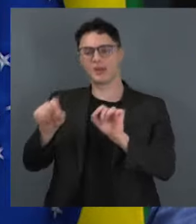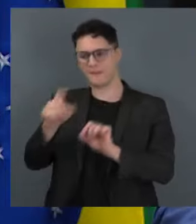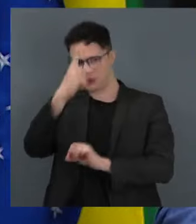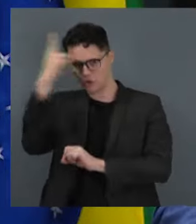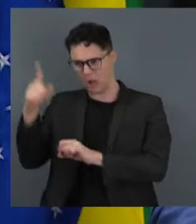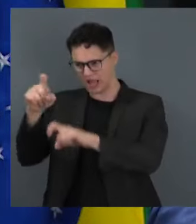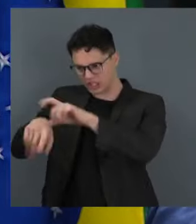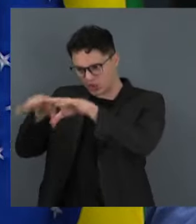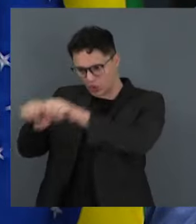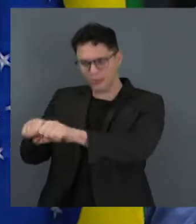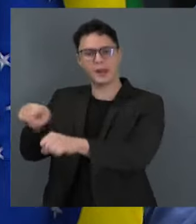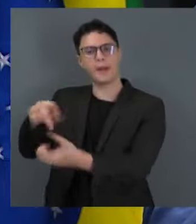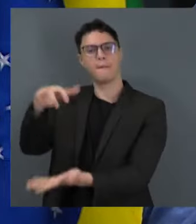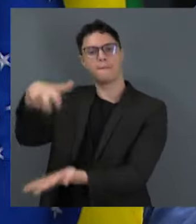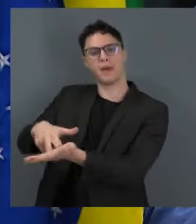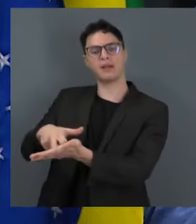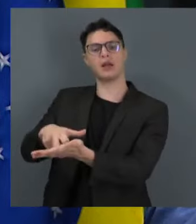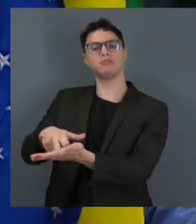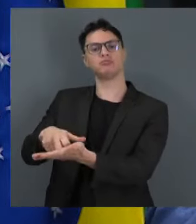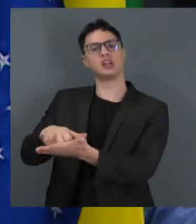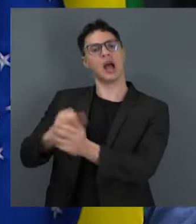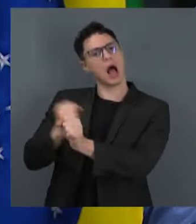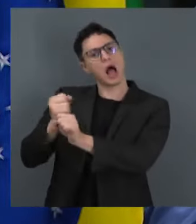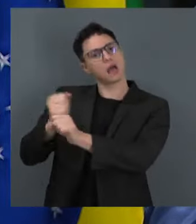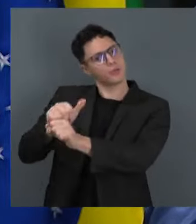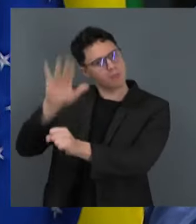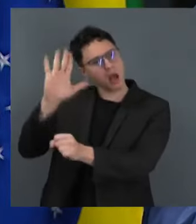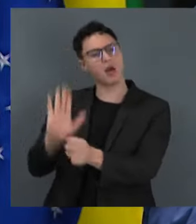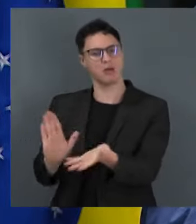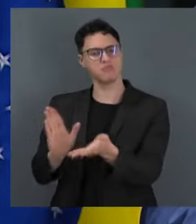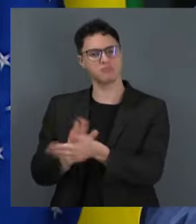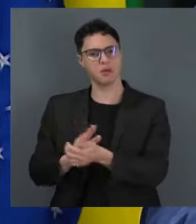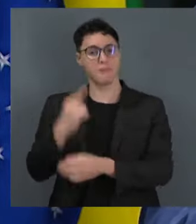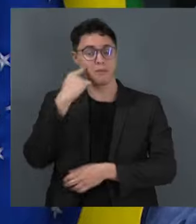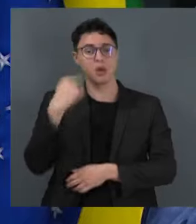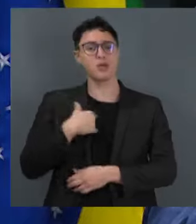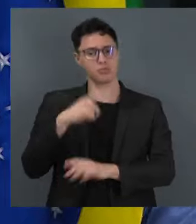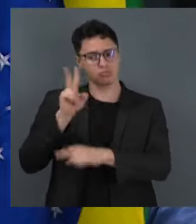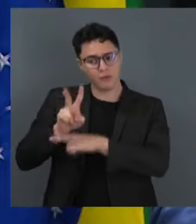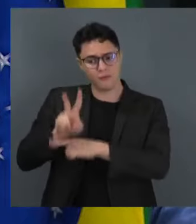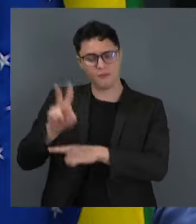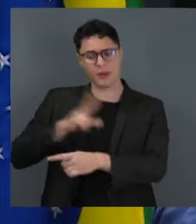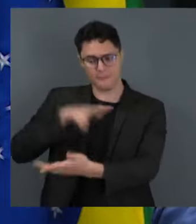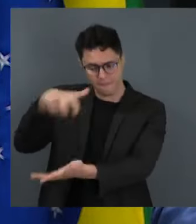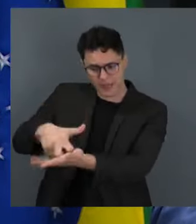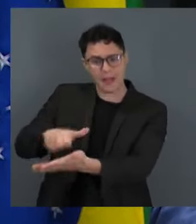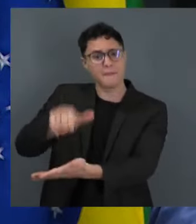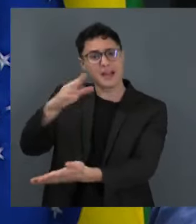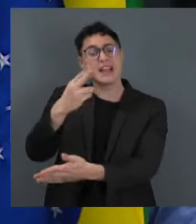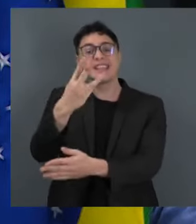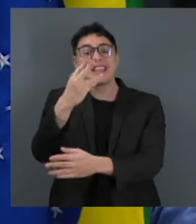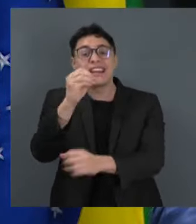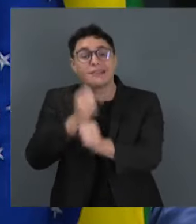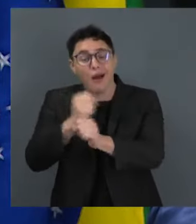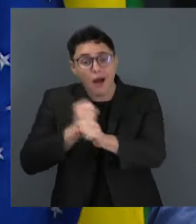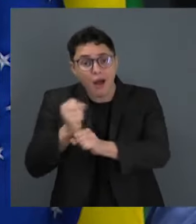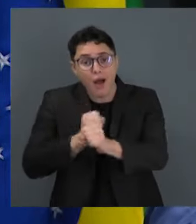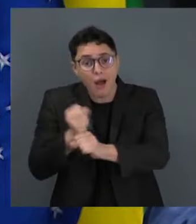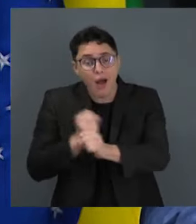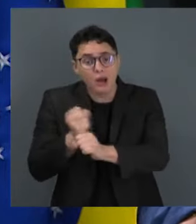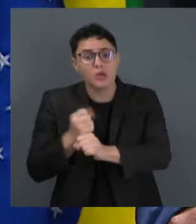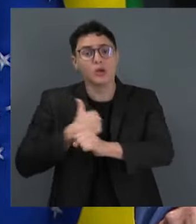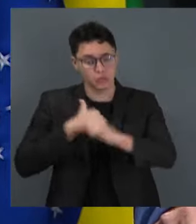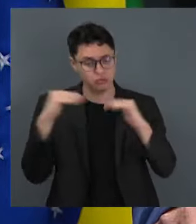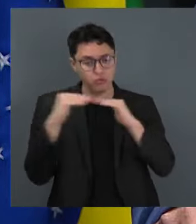um deles eu defendo publicamente que a pena seja aumentada para 30 anos assim como sou a